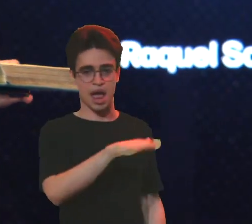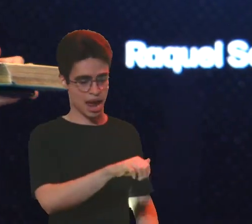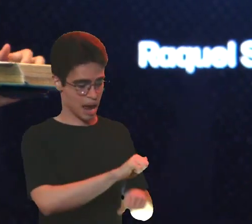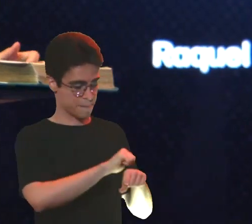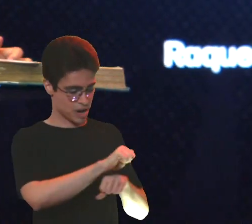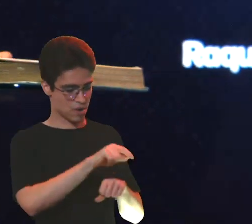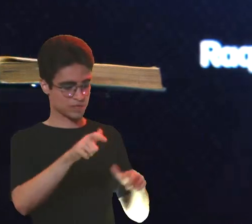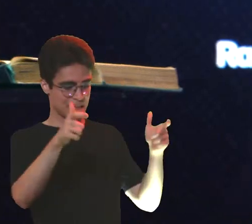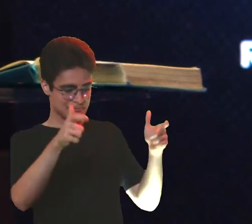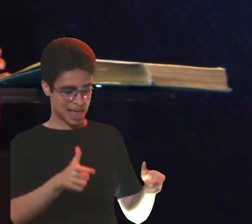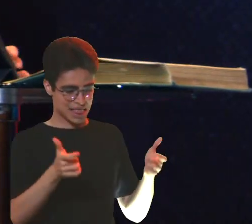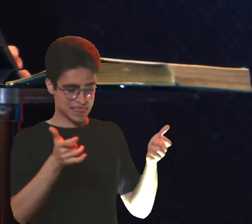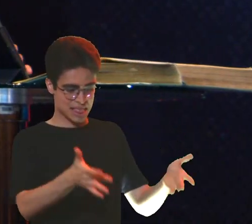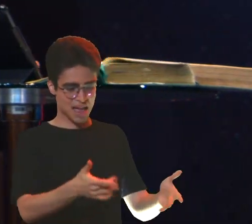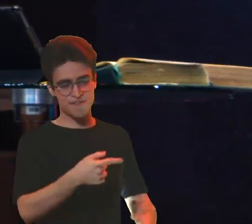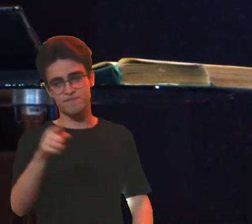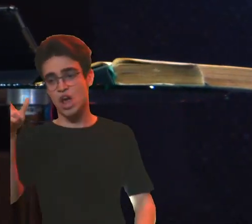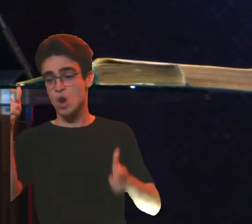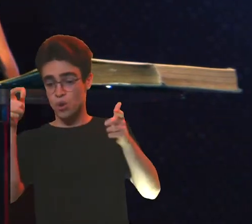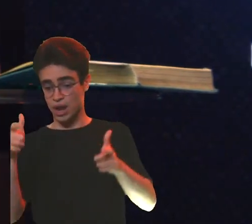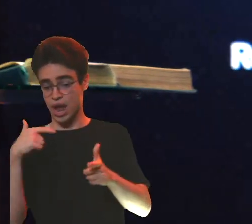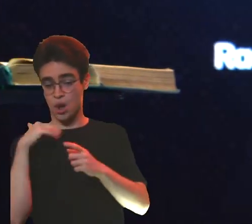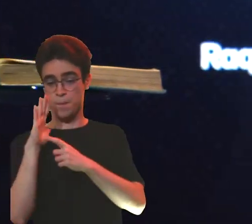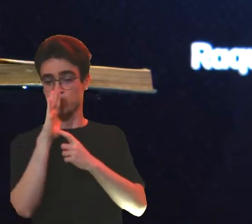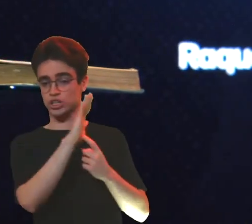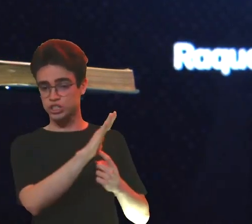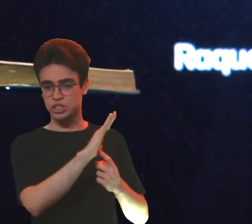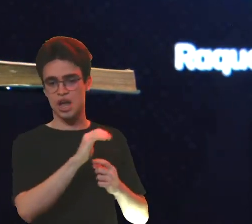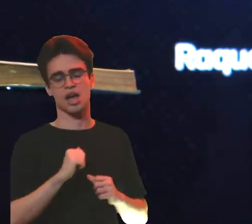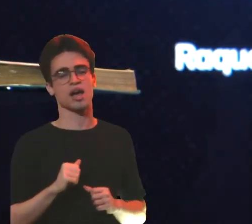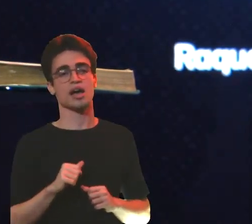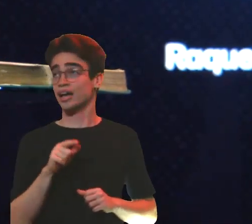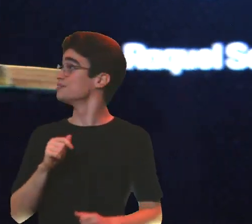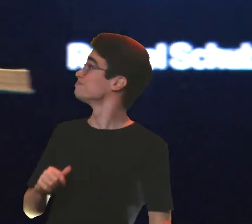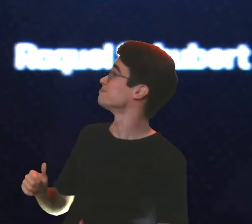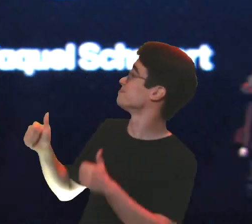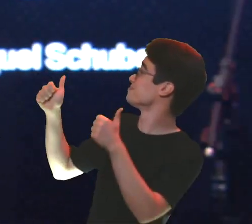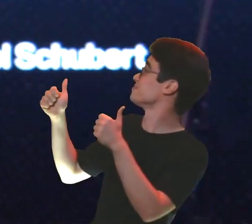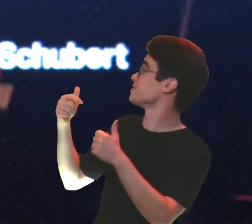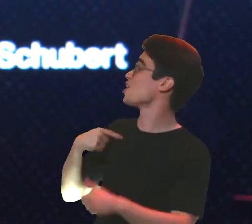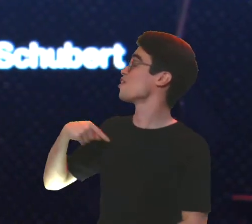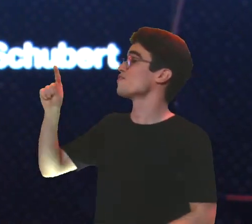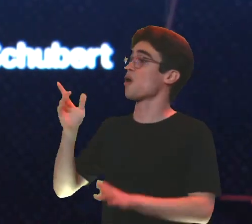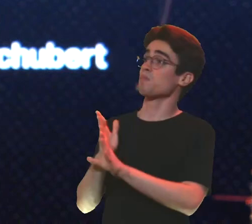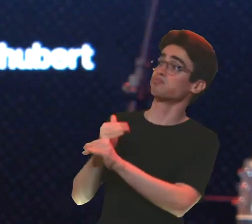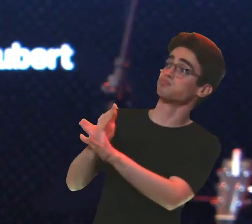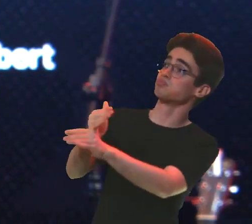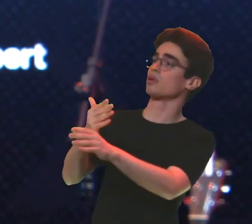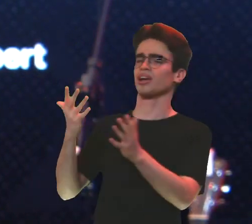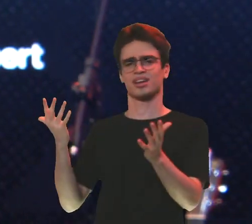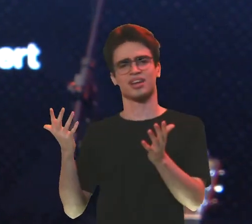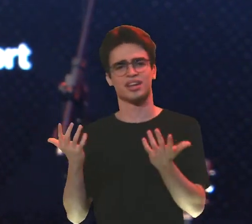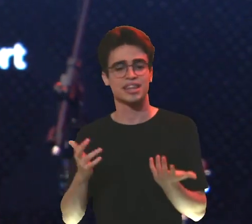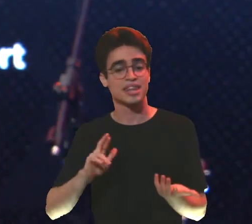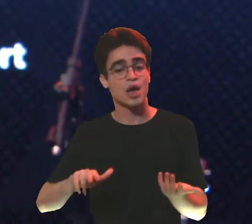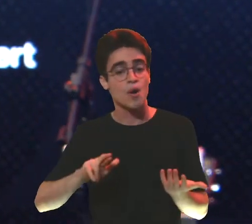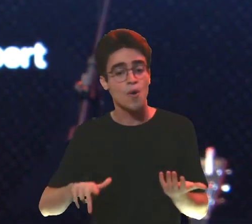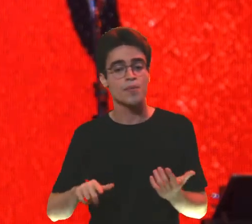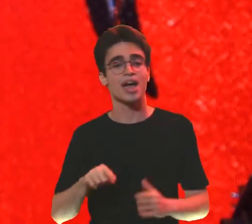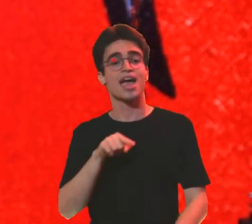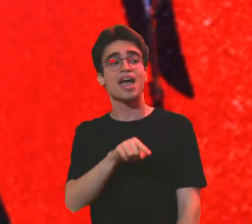da sua terra, do meio dos seus parentes, vai para o lugar que eu vou te mostrar. E ele, tá bom, eu vou, não sei para onde eu estou indo.